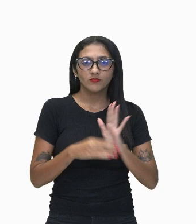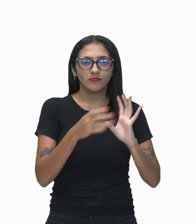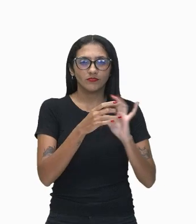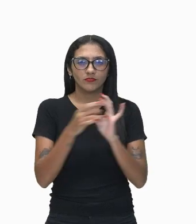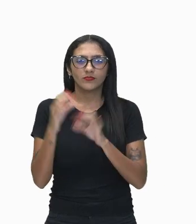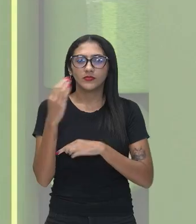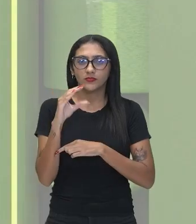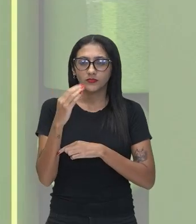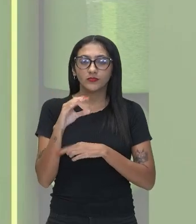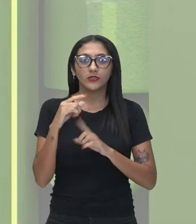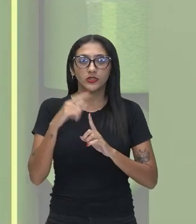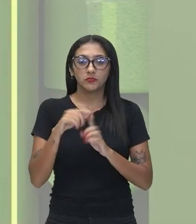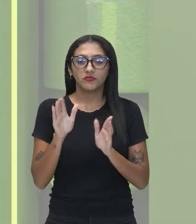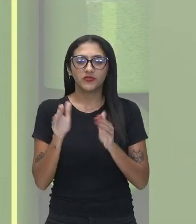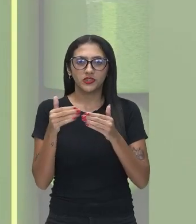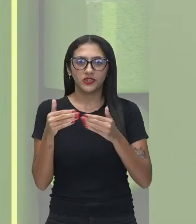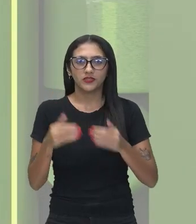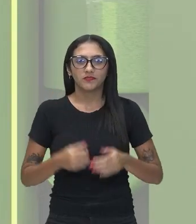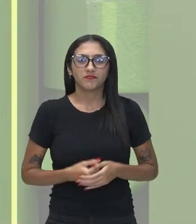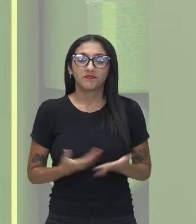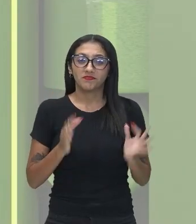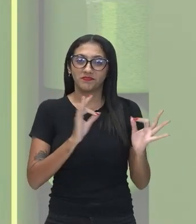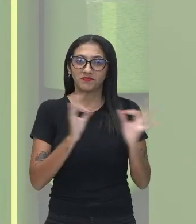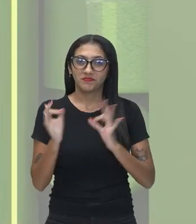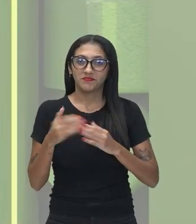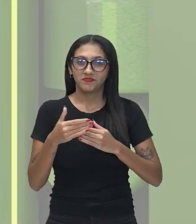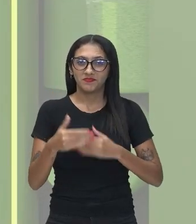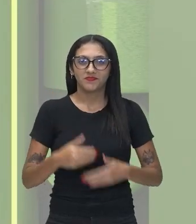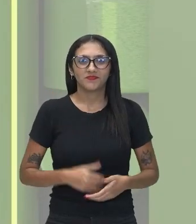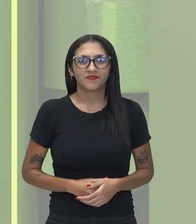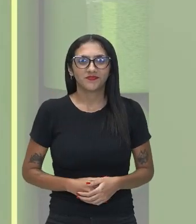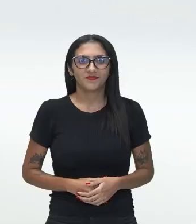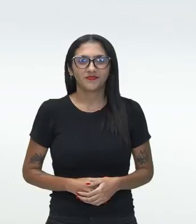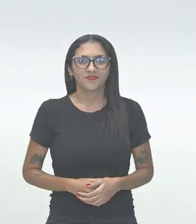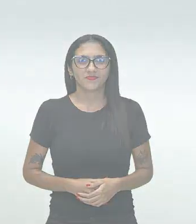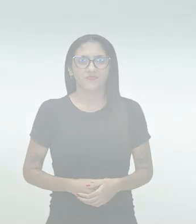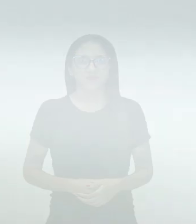carbônicas fechadas. E agora vamos para a nossa aula.